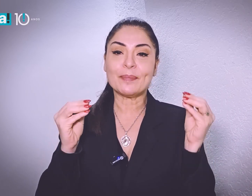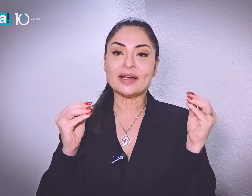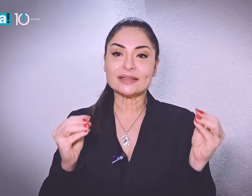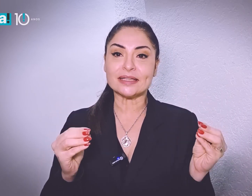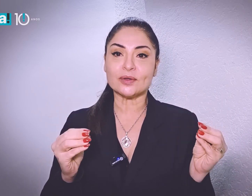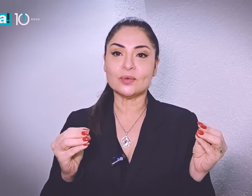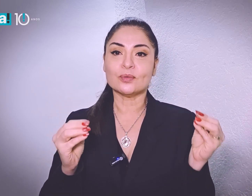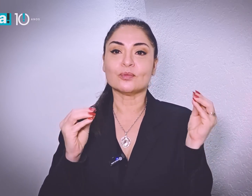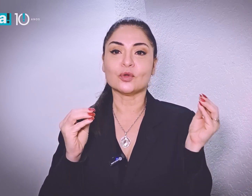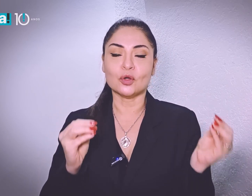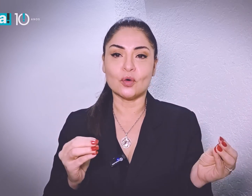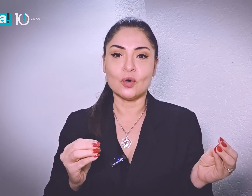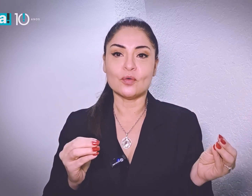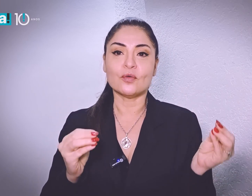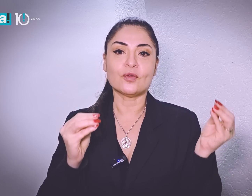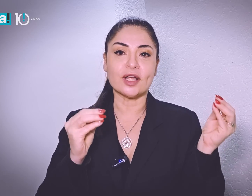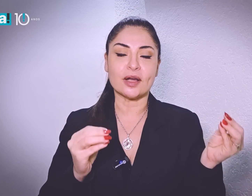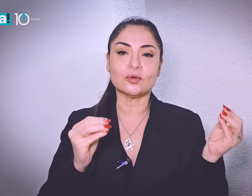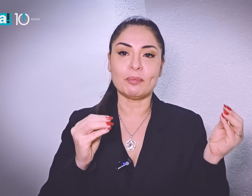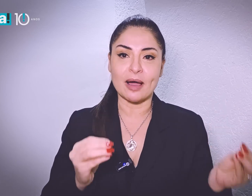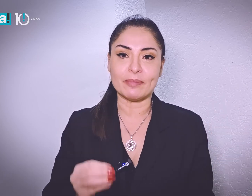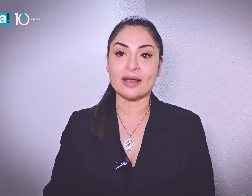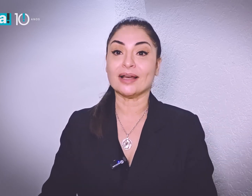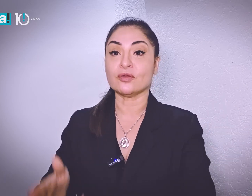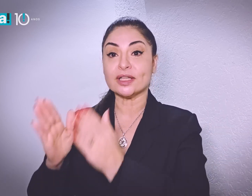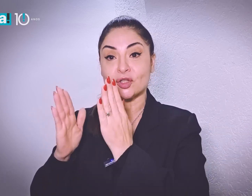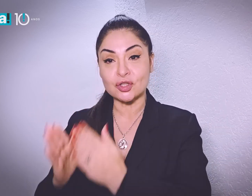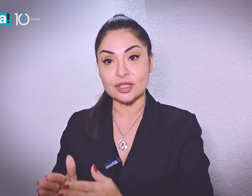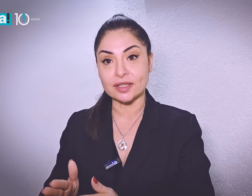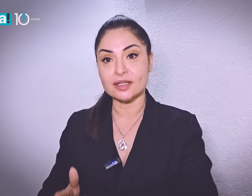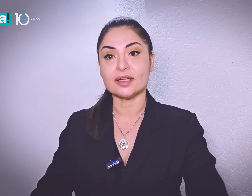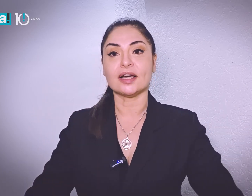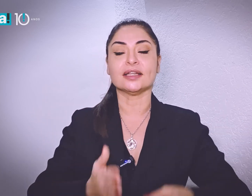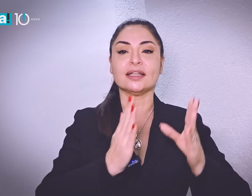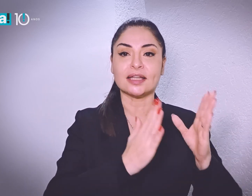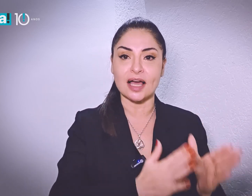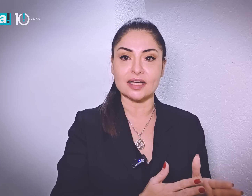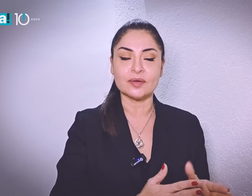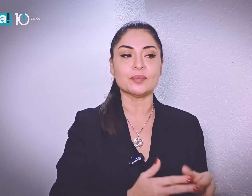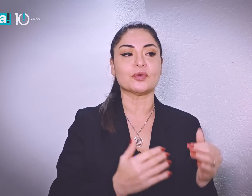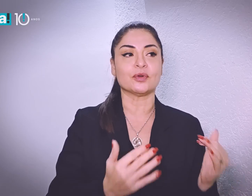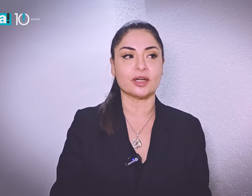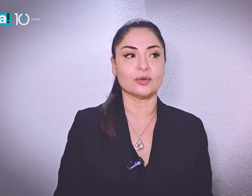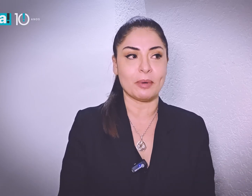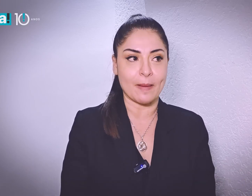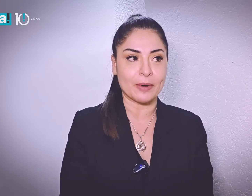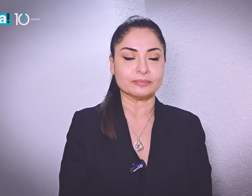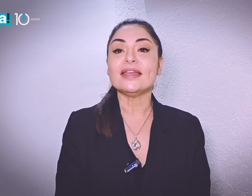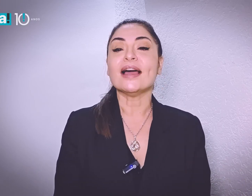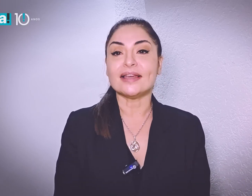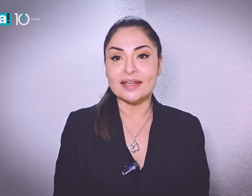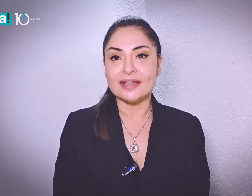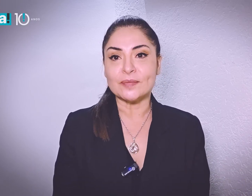Dilma apareceu no funeral do Papa. Ela foi da China até a Itália para o funeral do